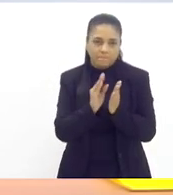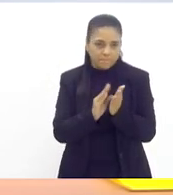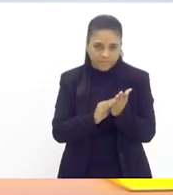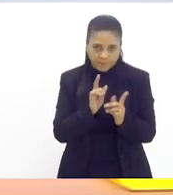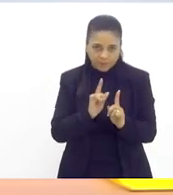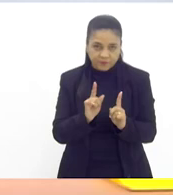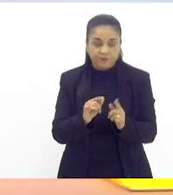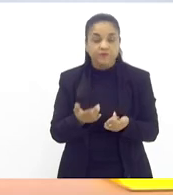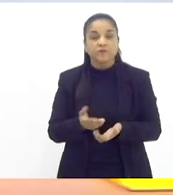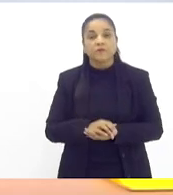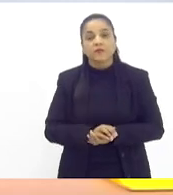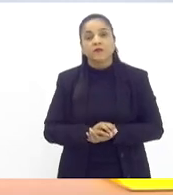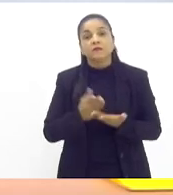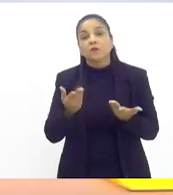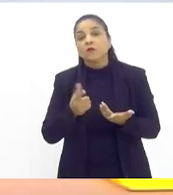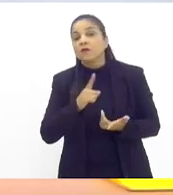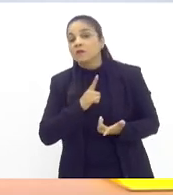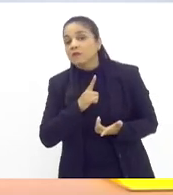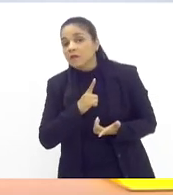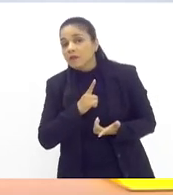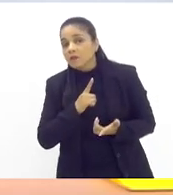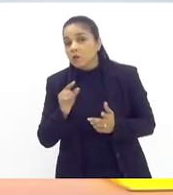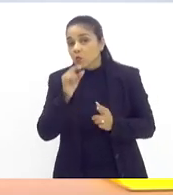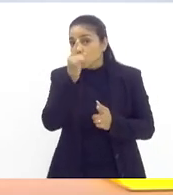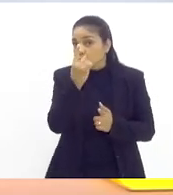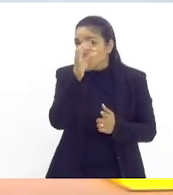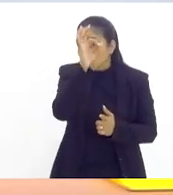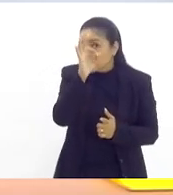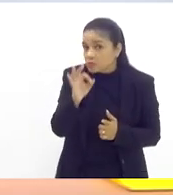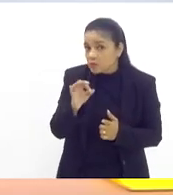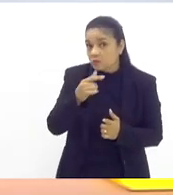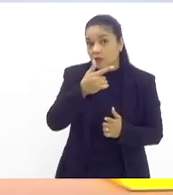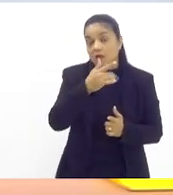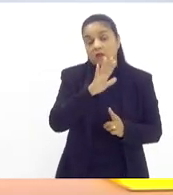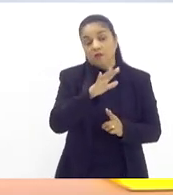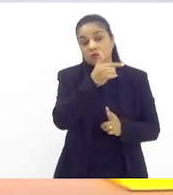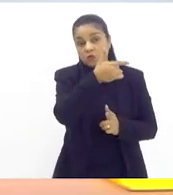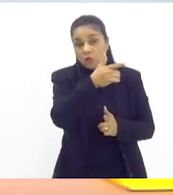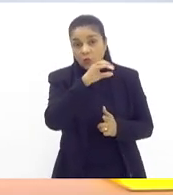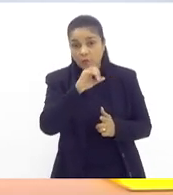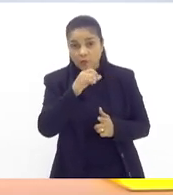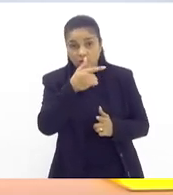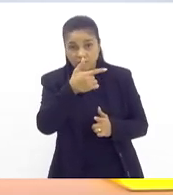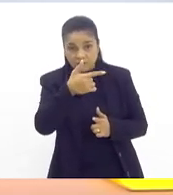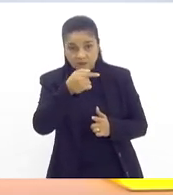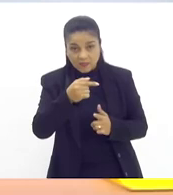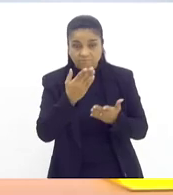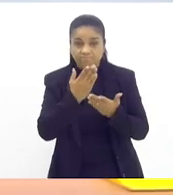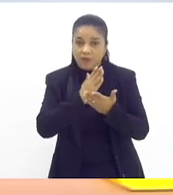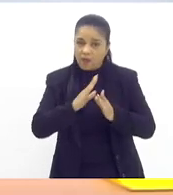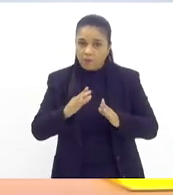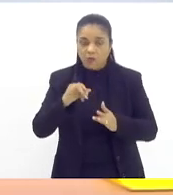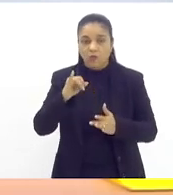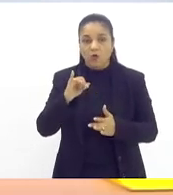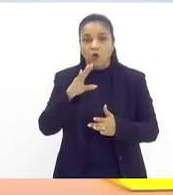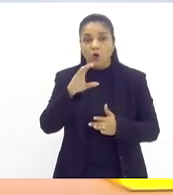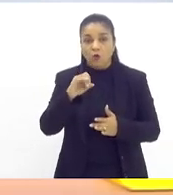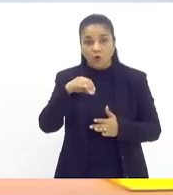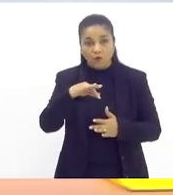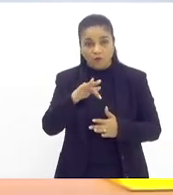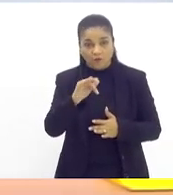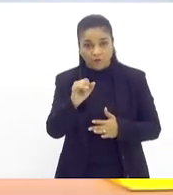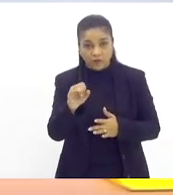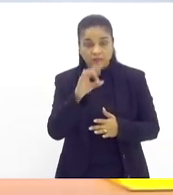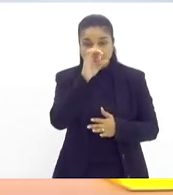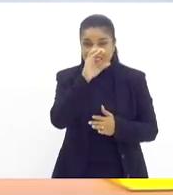O que tem, então, seria esse 1%. Em 2027, seria extinto o PIS/COFINS, seria zerada a